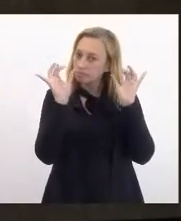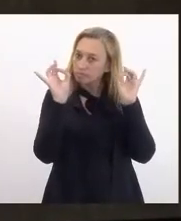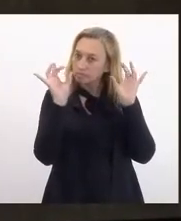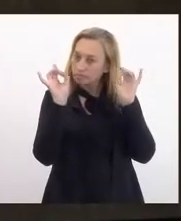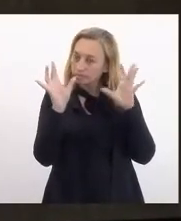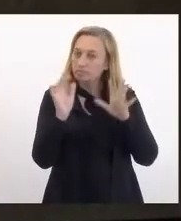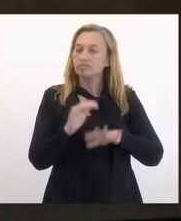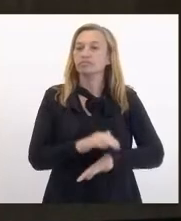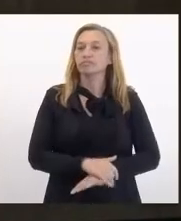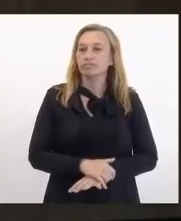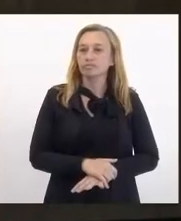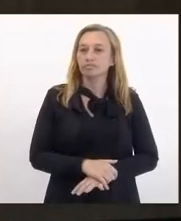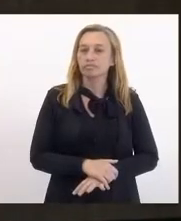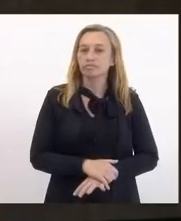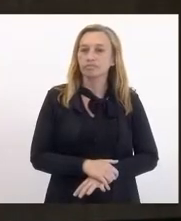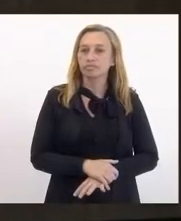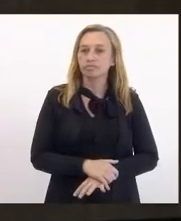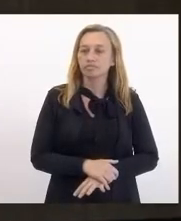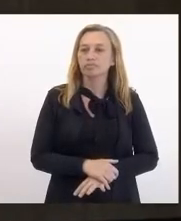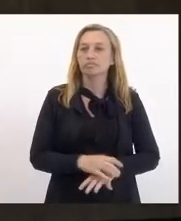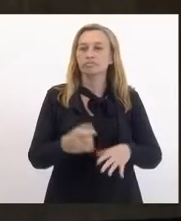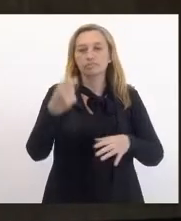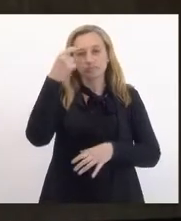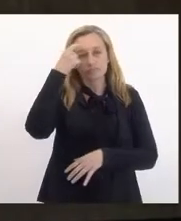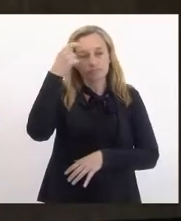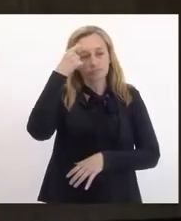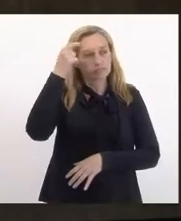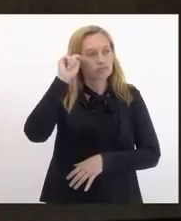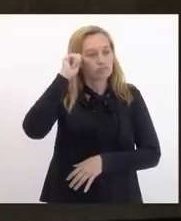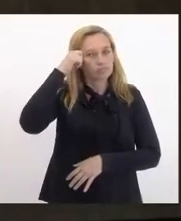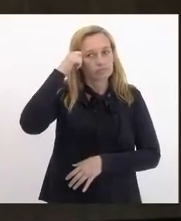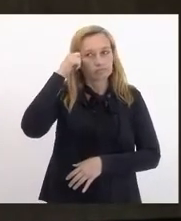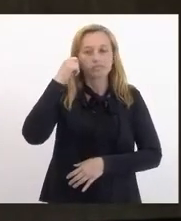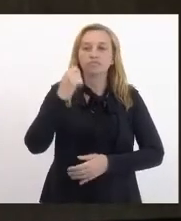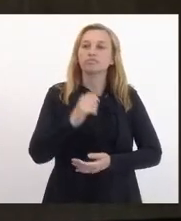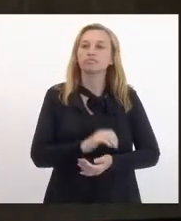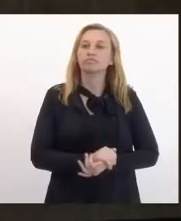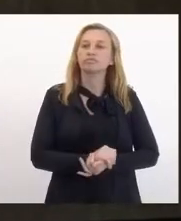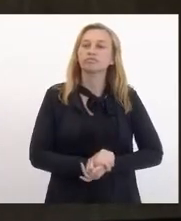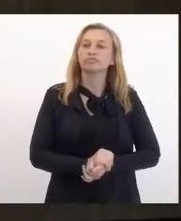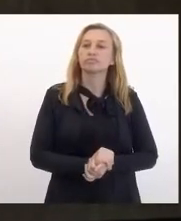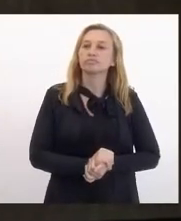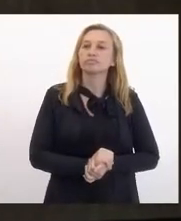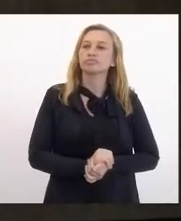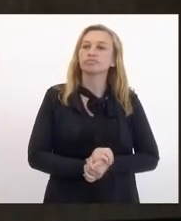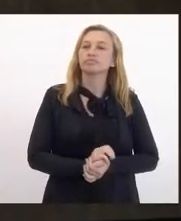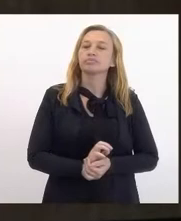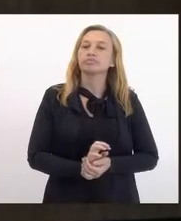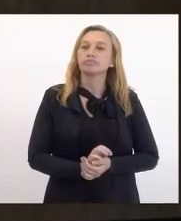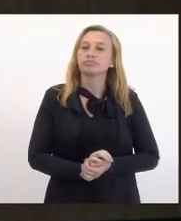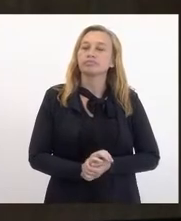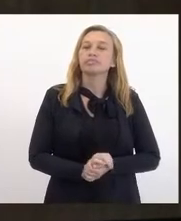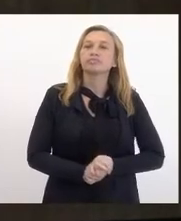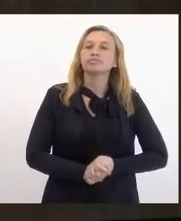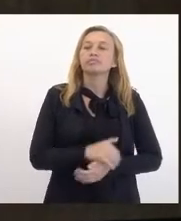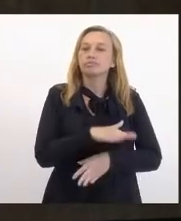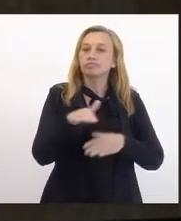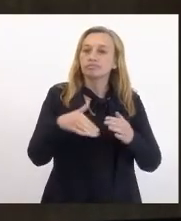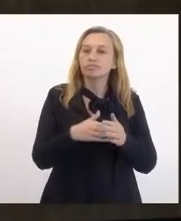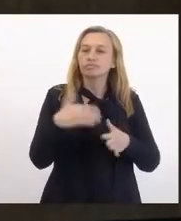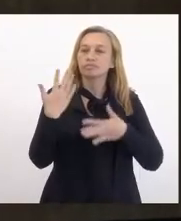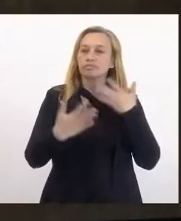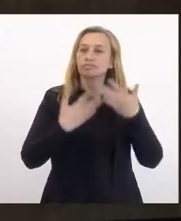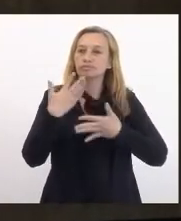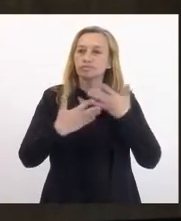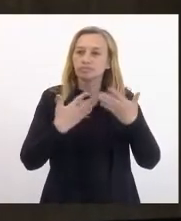ainda alusiva à programação do Mês da Consciência Negra, e terá, assim, no centro da cena, para toda a nossa alegria,